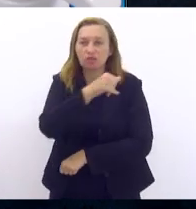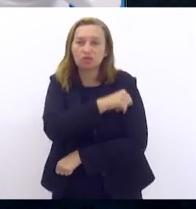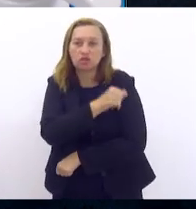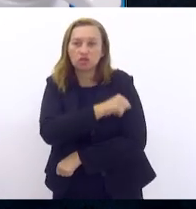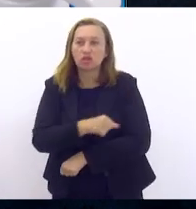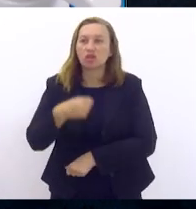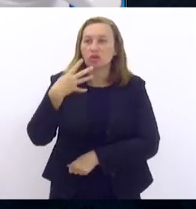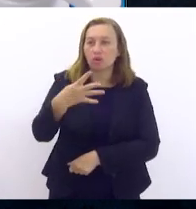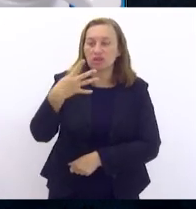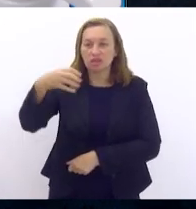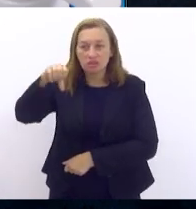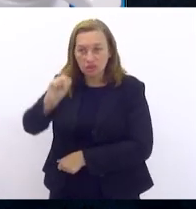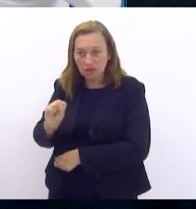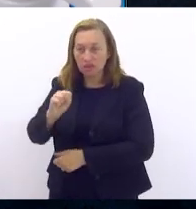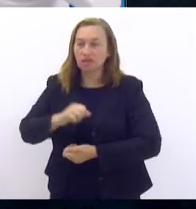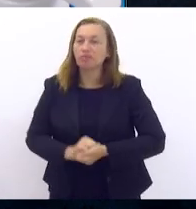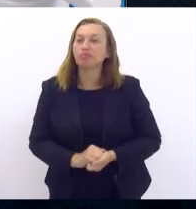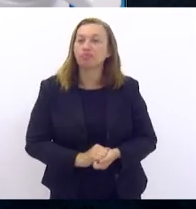480